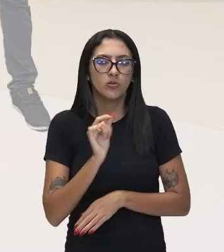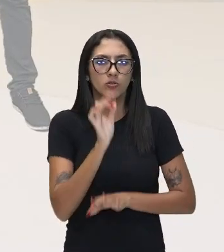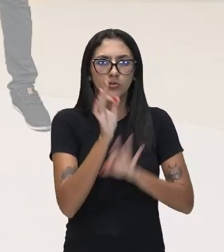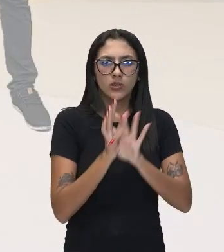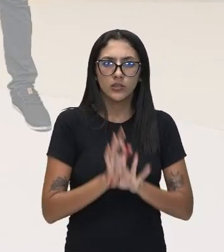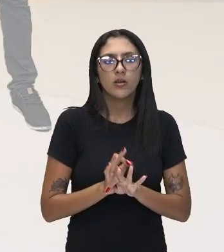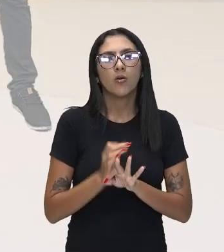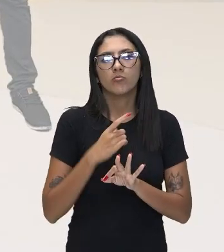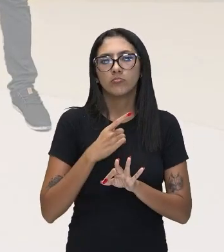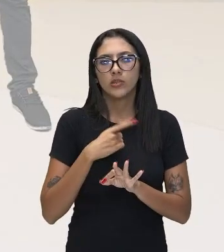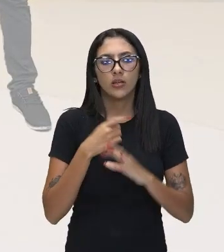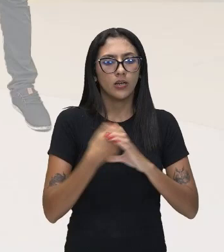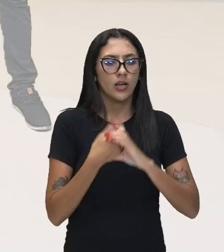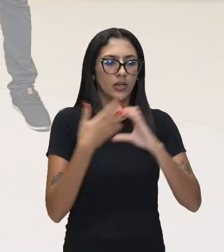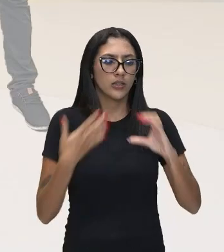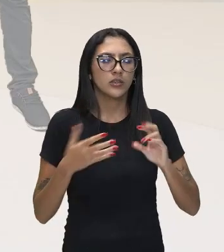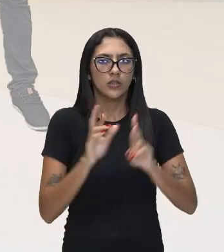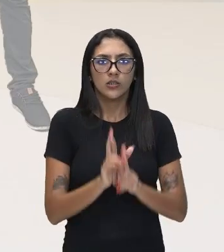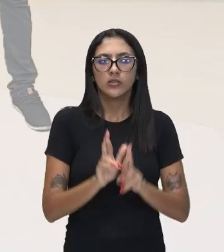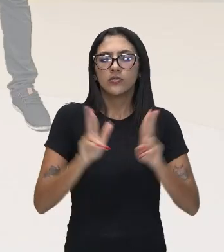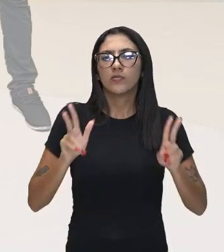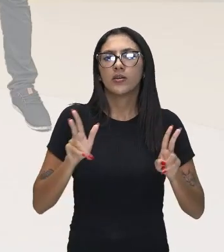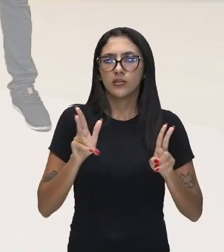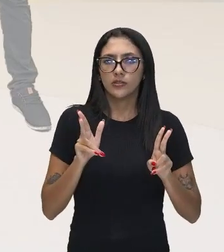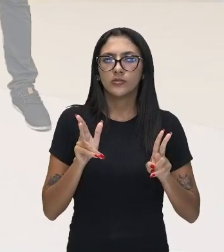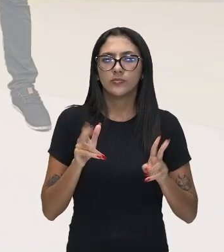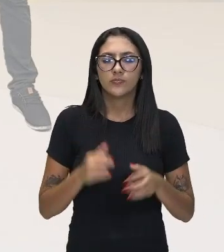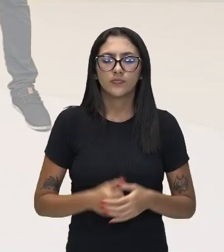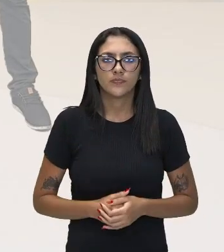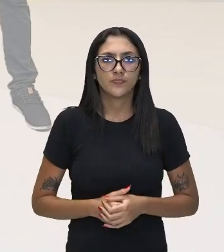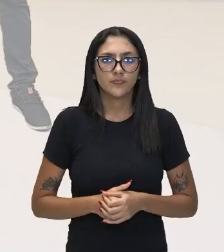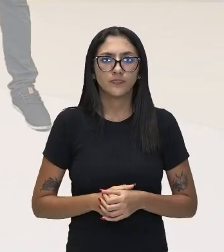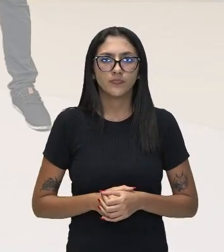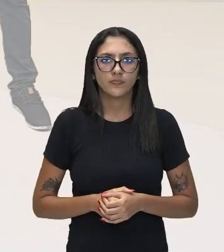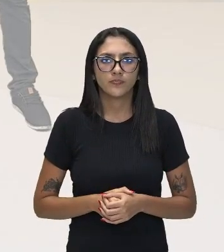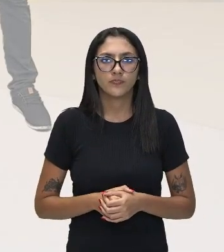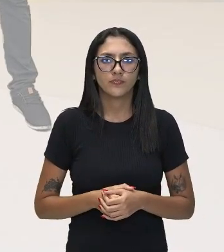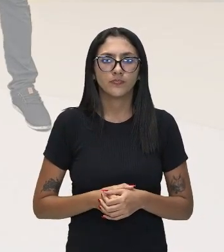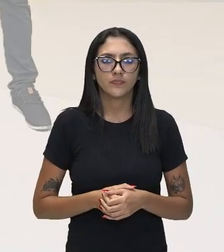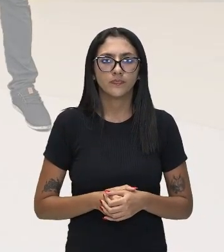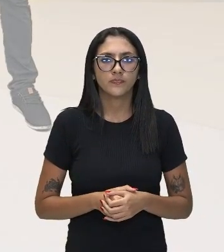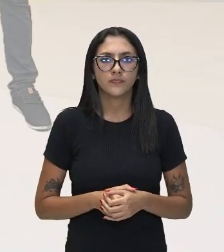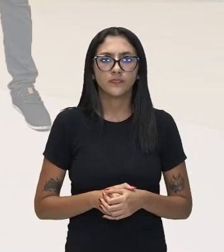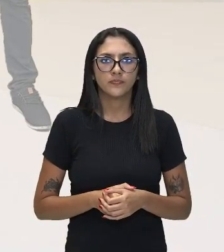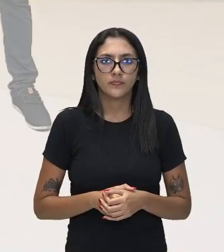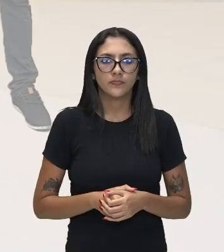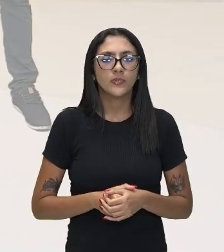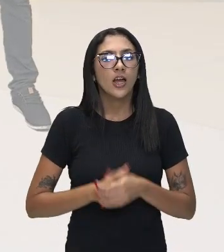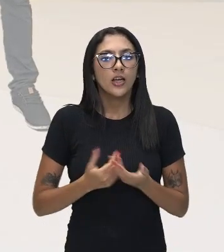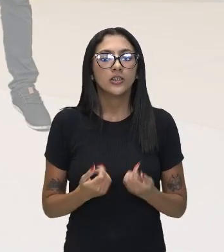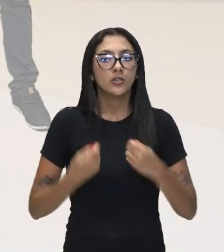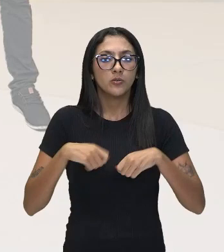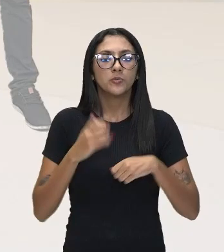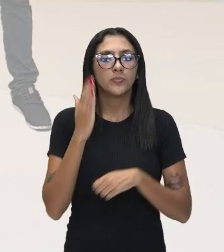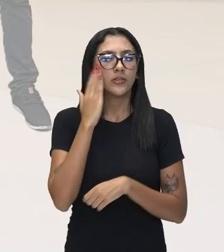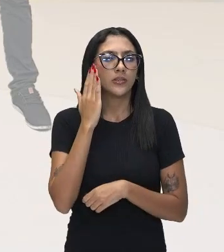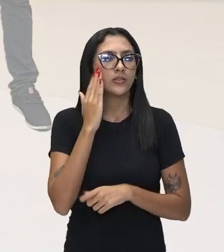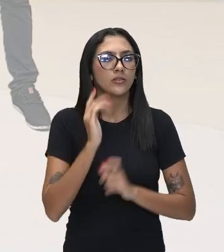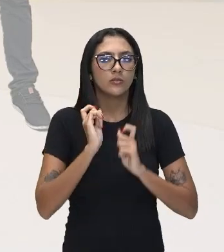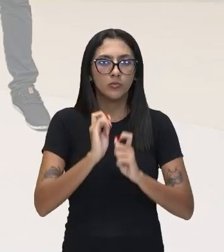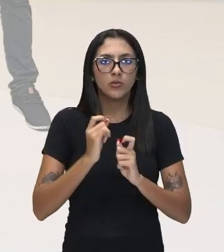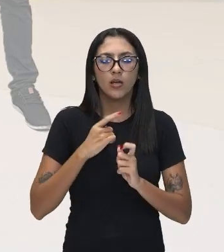pouco diferente dessa delimitação do que é a Pan-Amazônia? Exatamente, professor. Então, a gente tem esses critérios que são utilizados